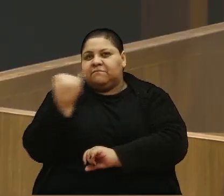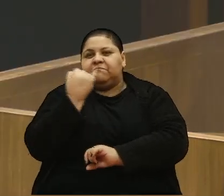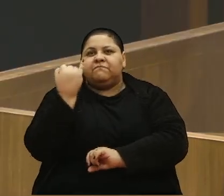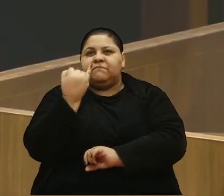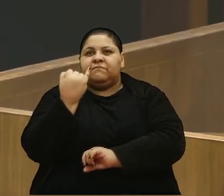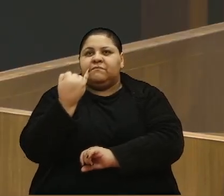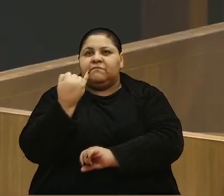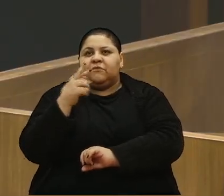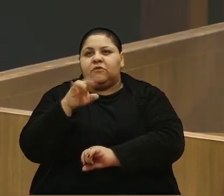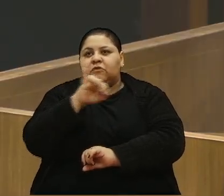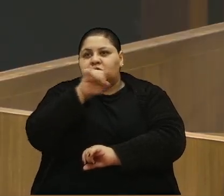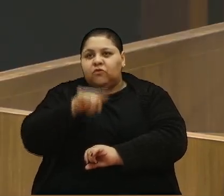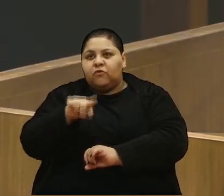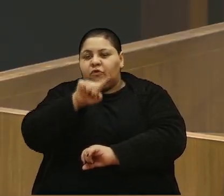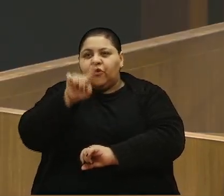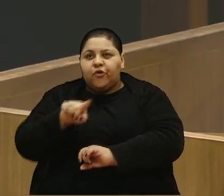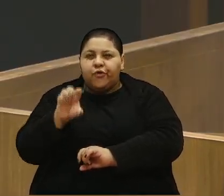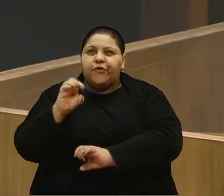no Risso,